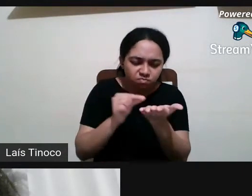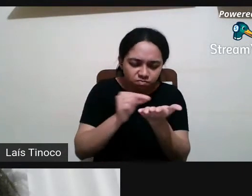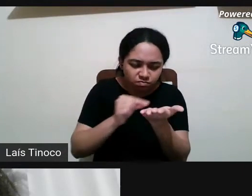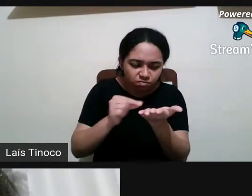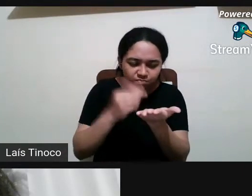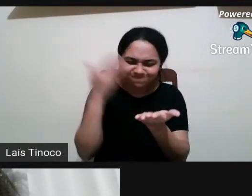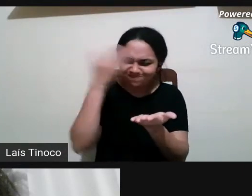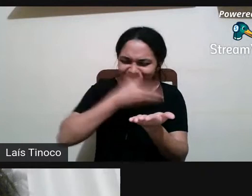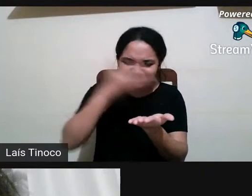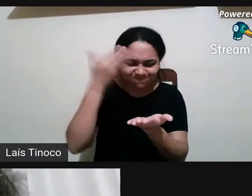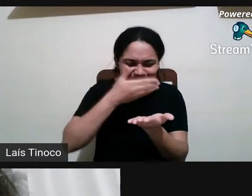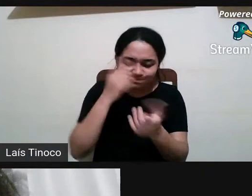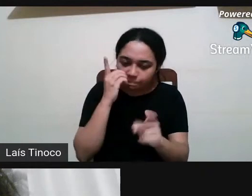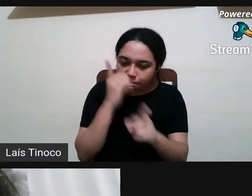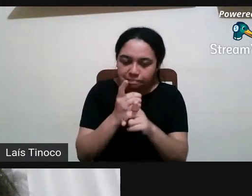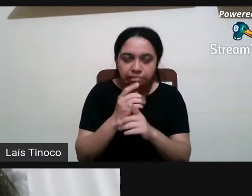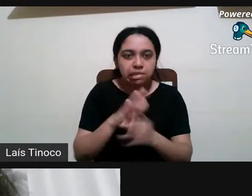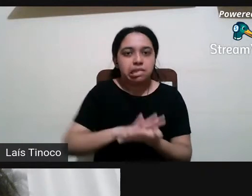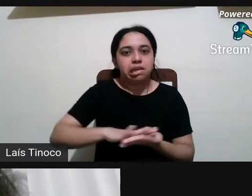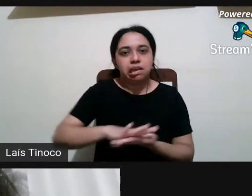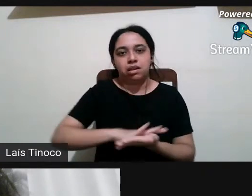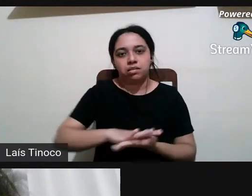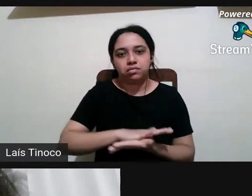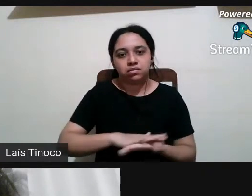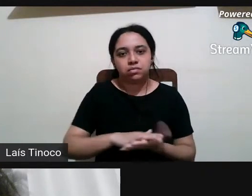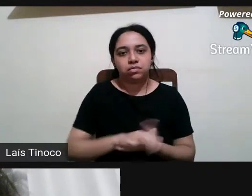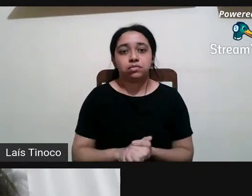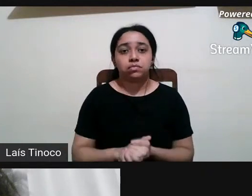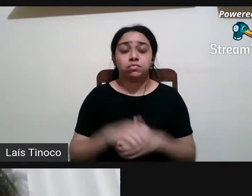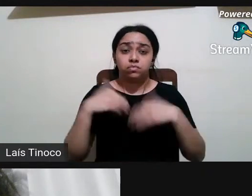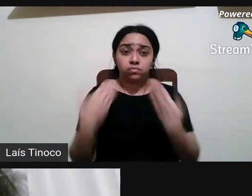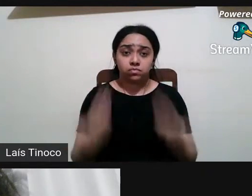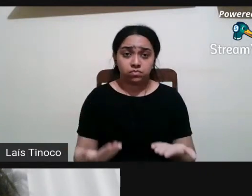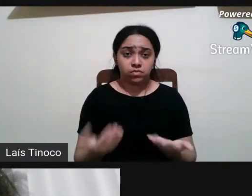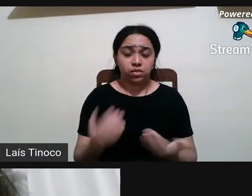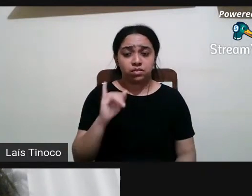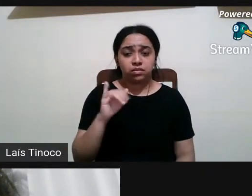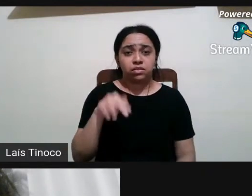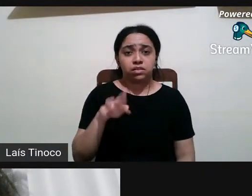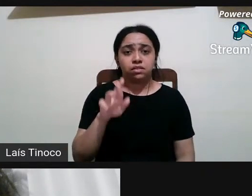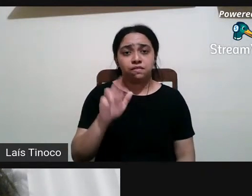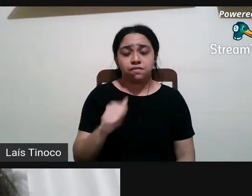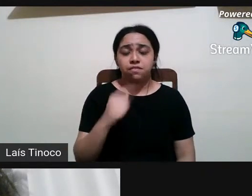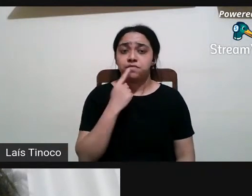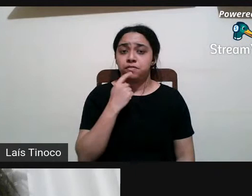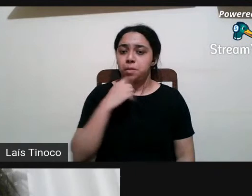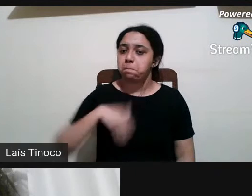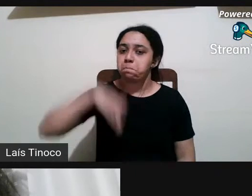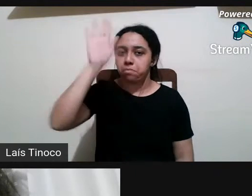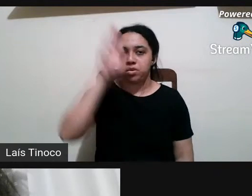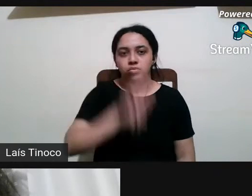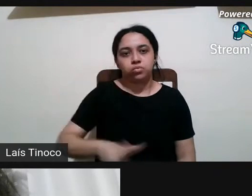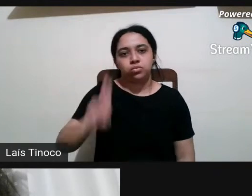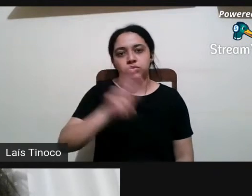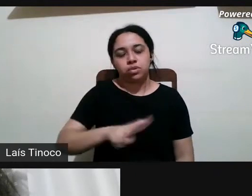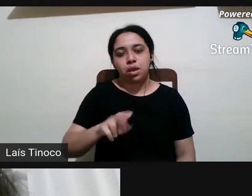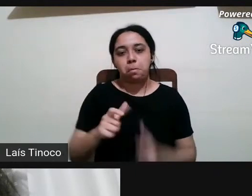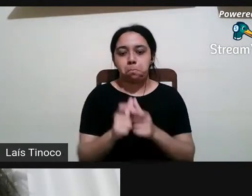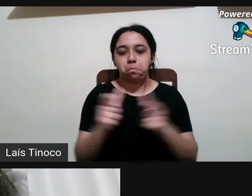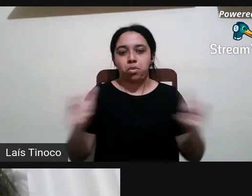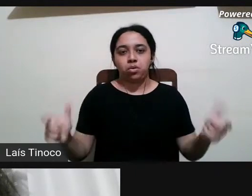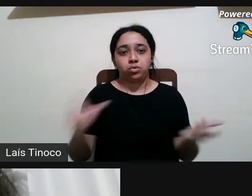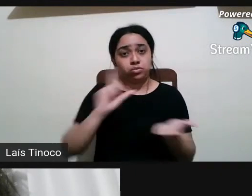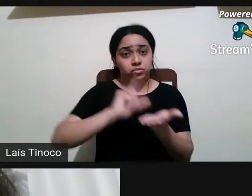não conseguíamos identificar no espectro. Então, a infravermelho é a mais utilizada na maior parte dos artigos. Mas